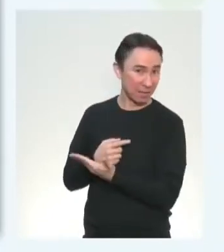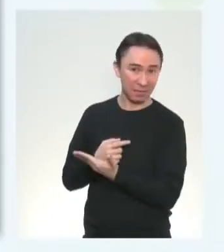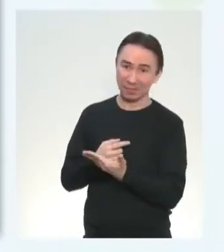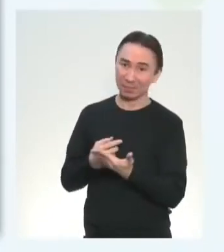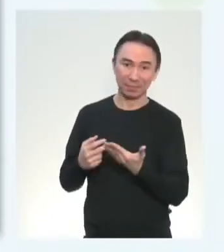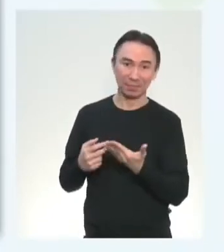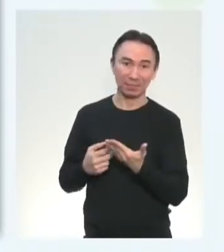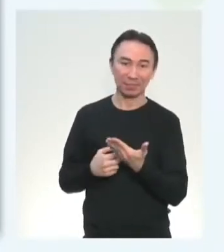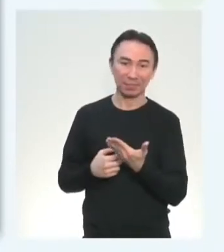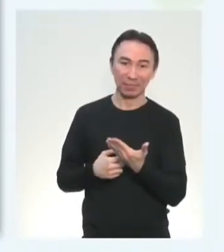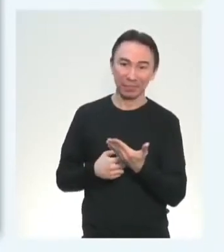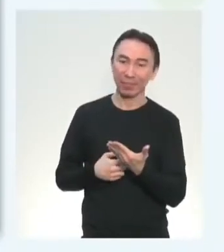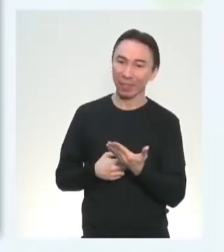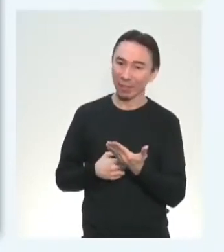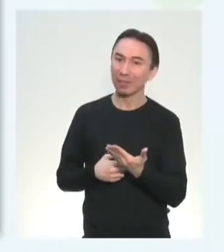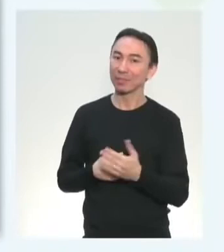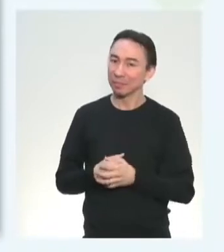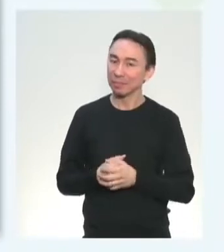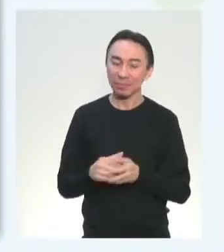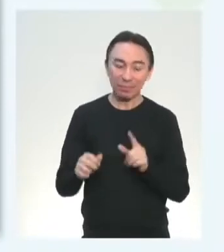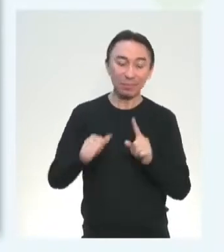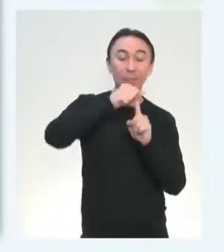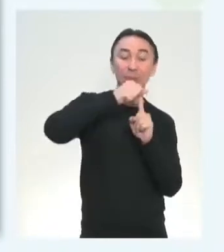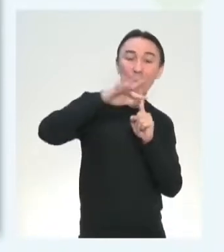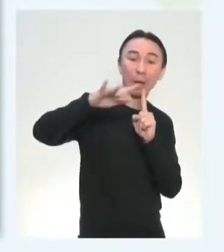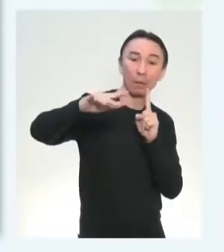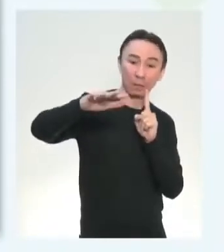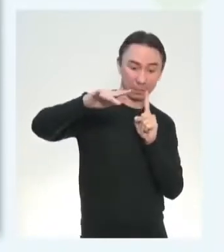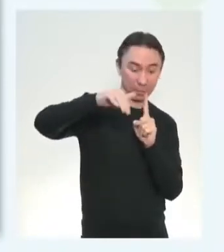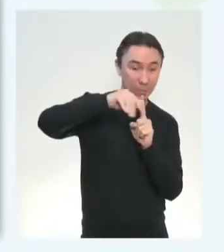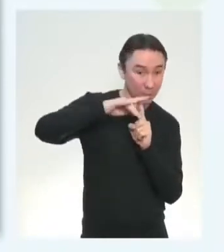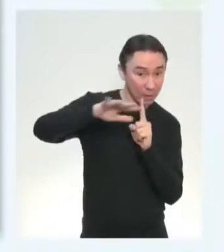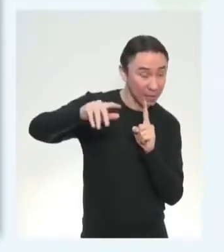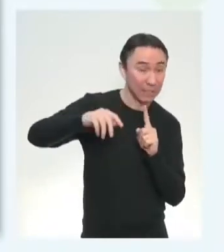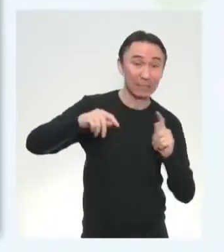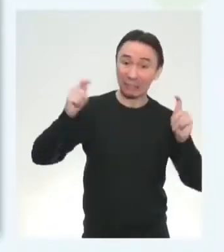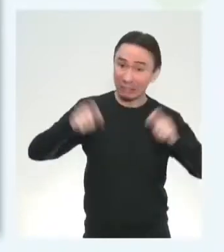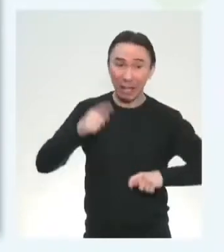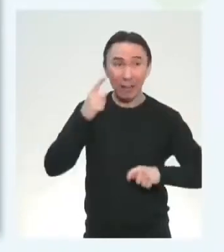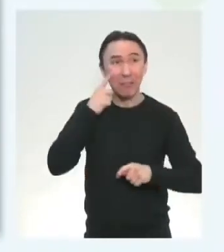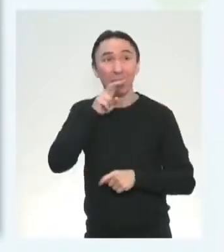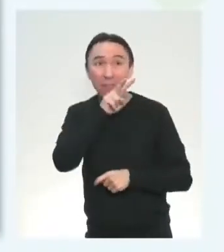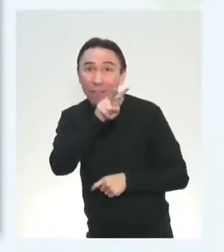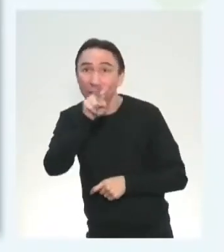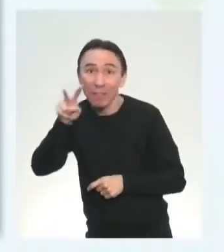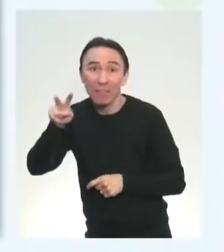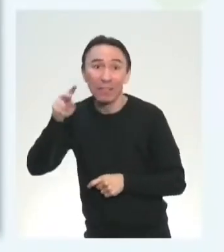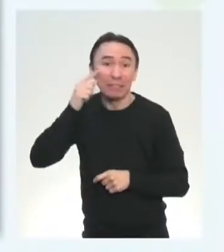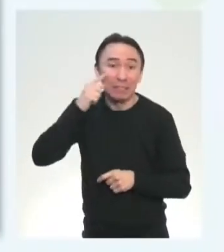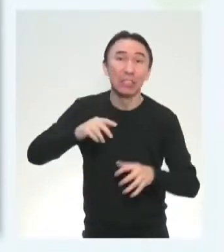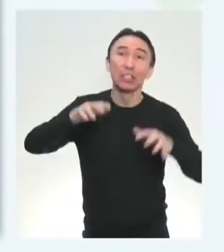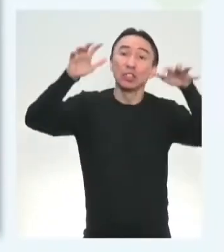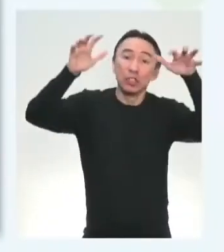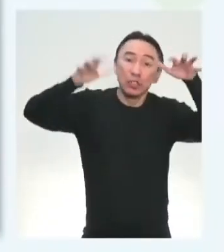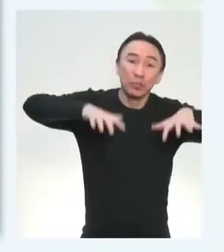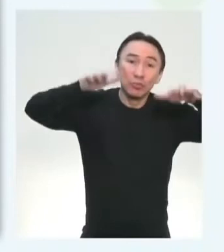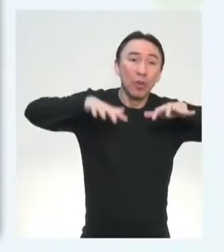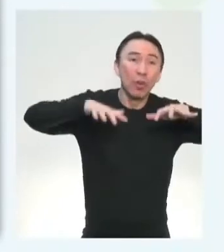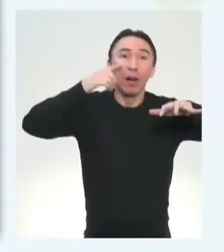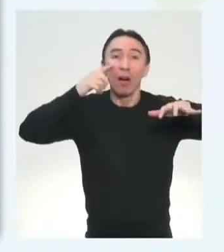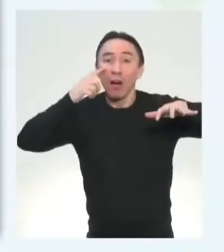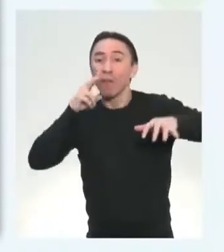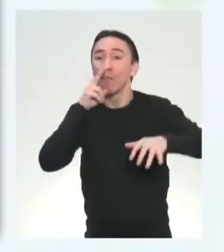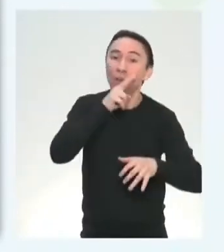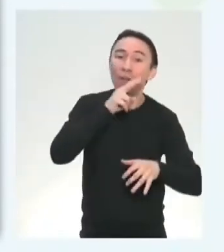grande importância na estimativa de precipitação. Além disso, é possível também acompanhar o deslocamento dos